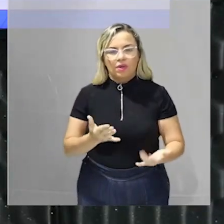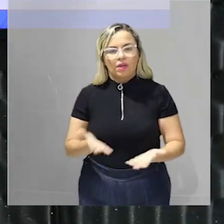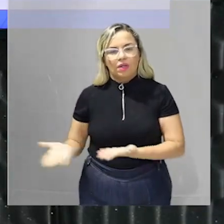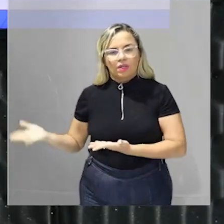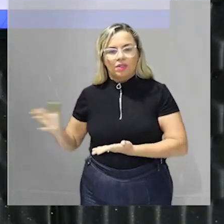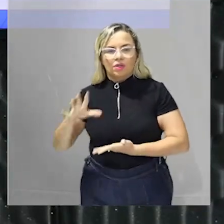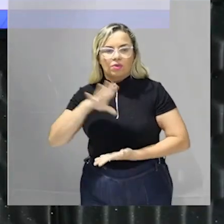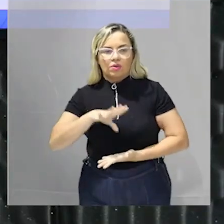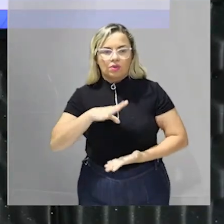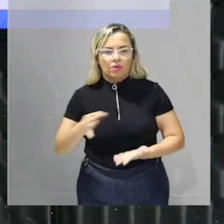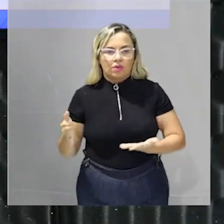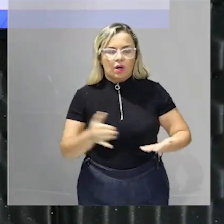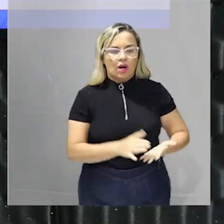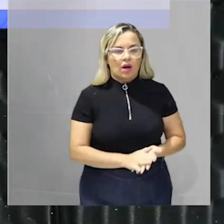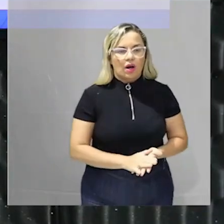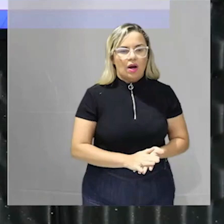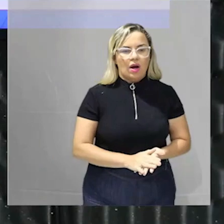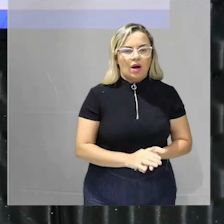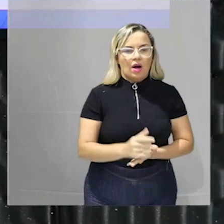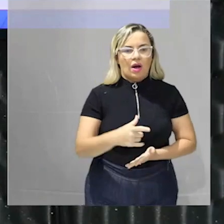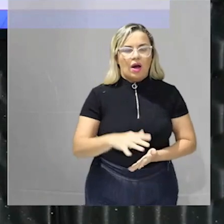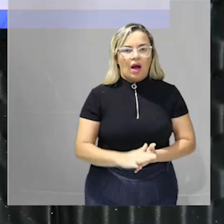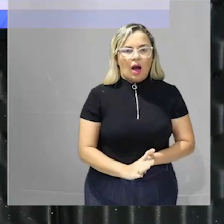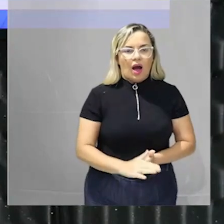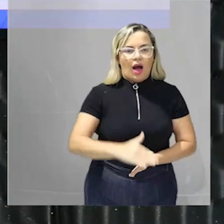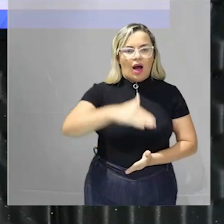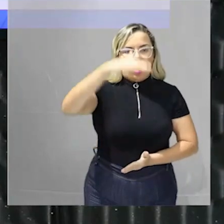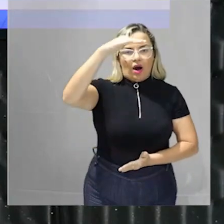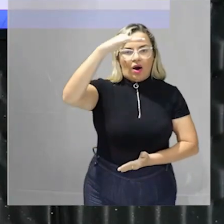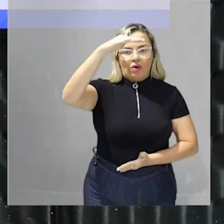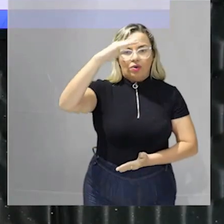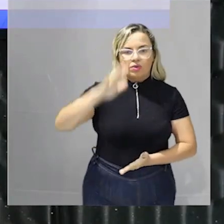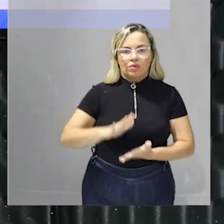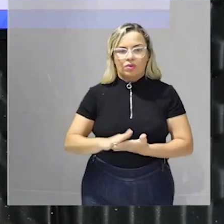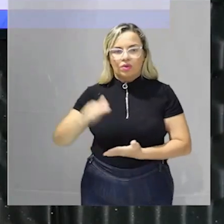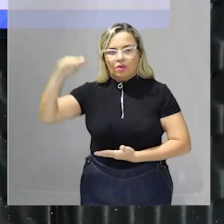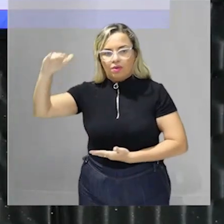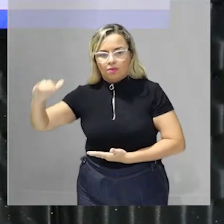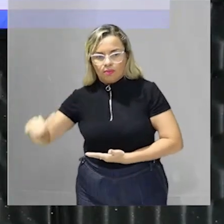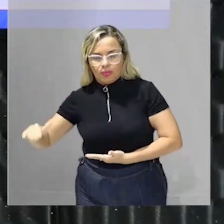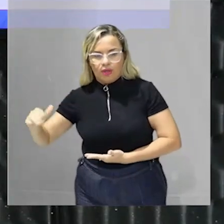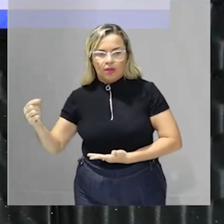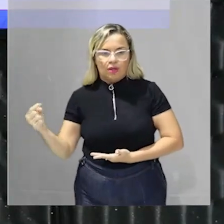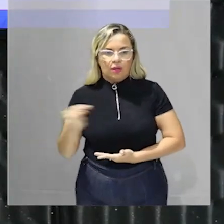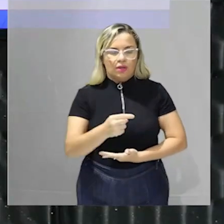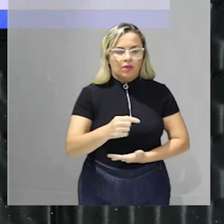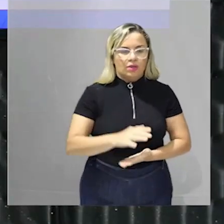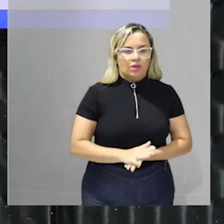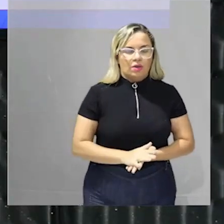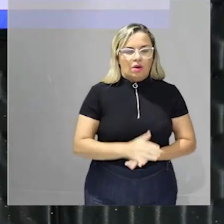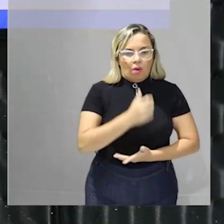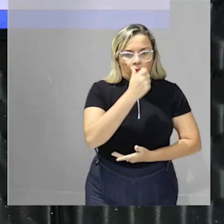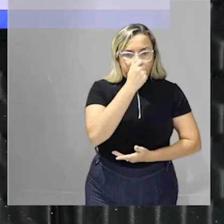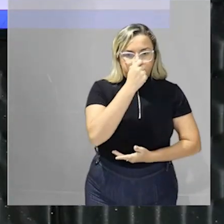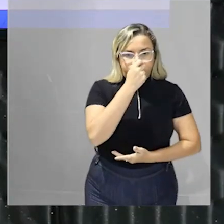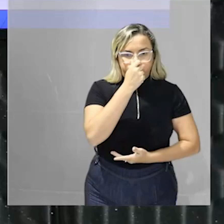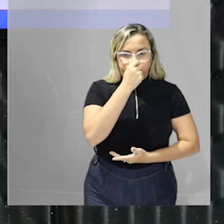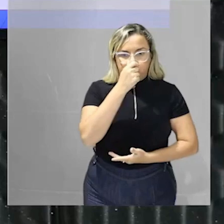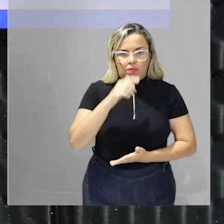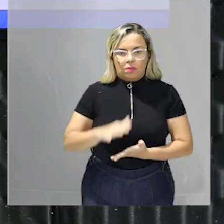bajo, baixo. Lleno, cheio, vazio, vazio.